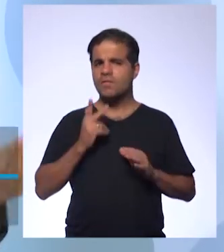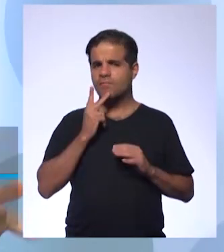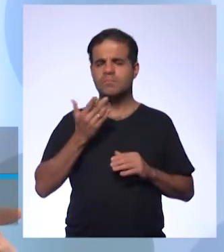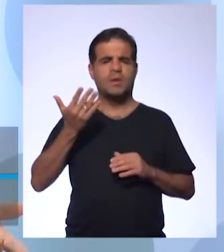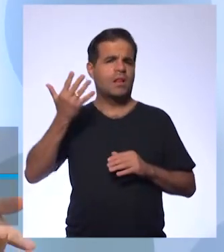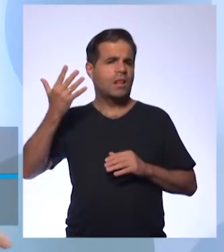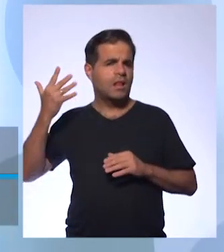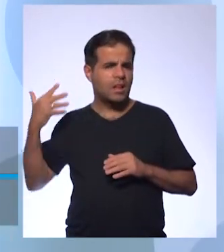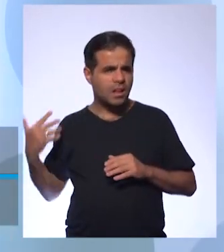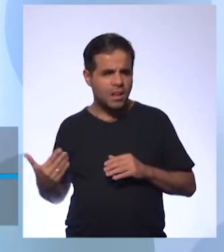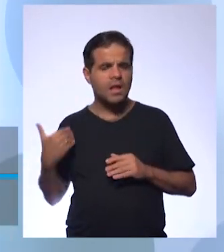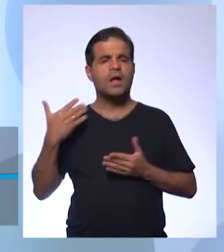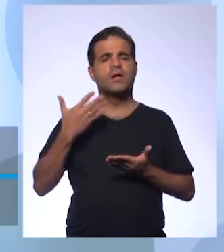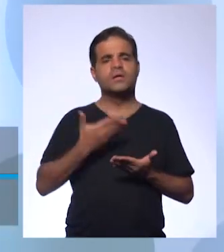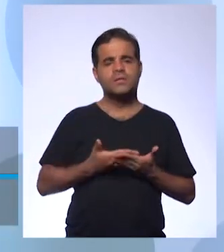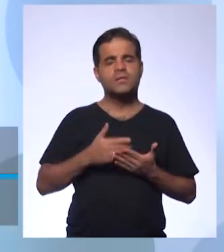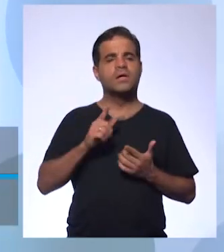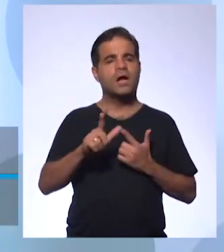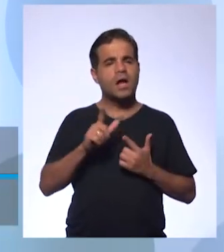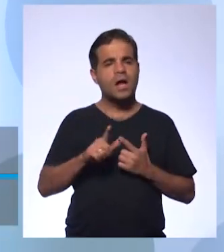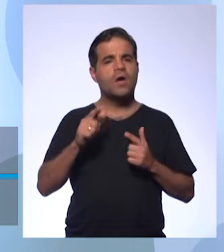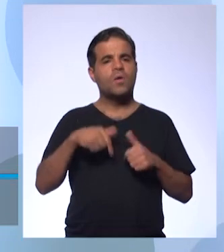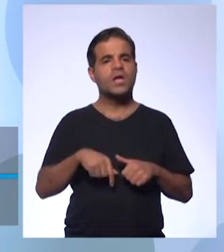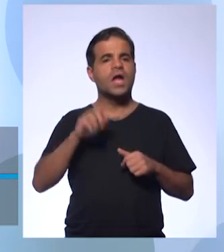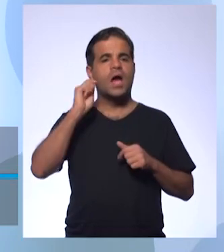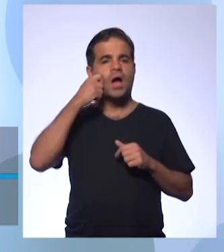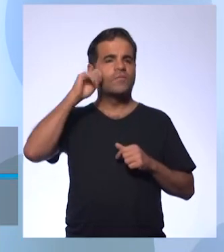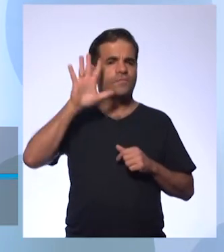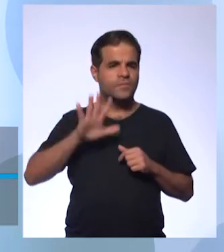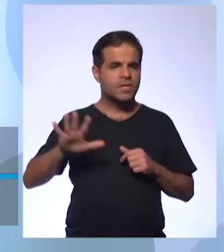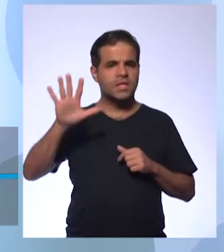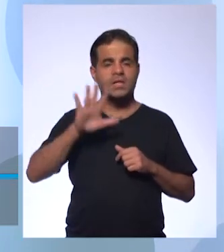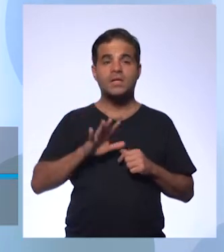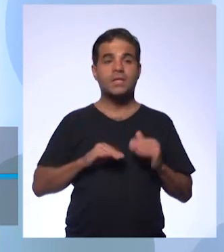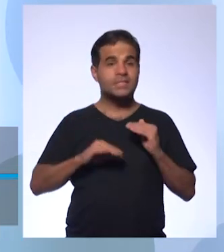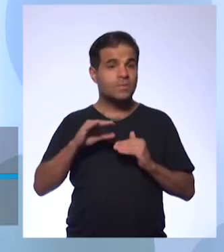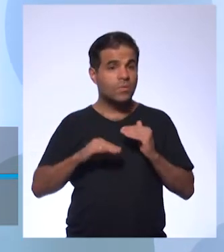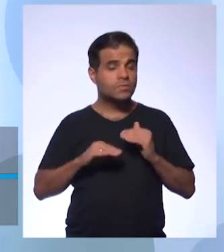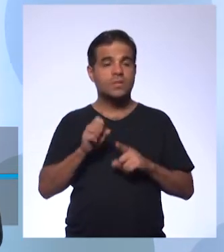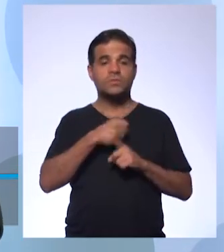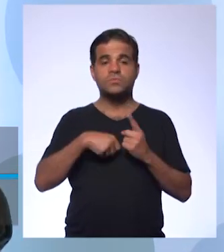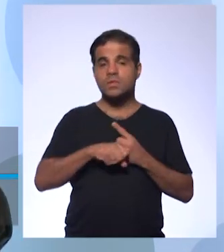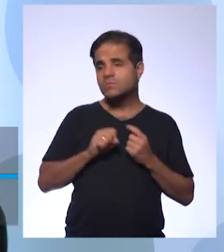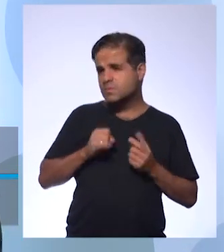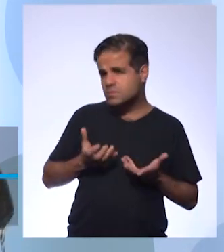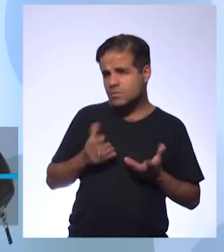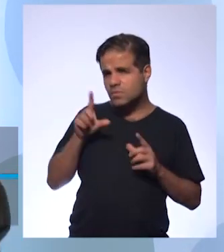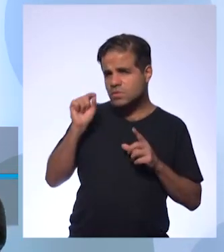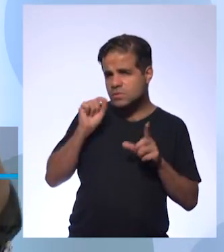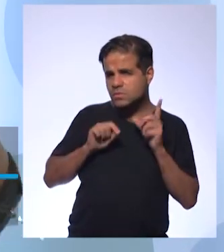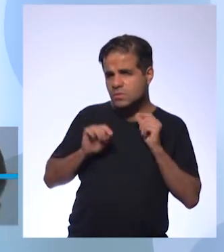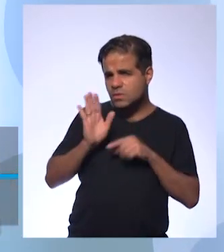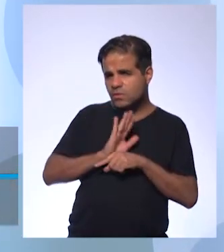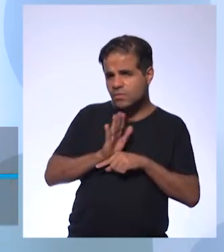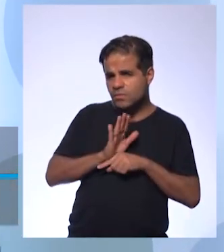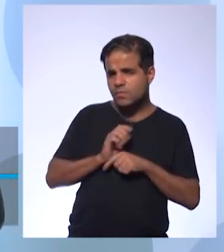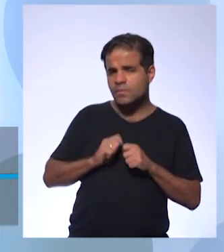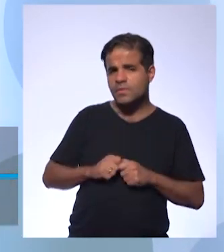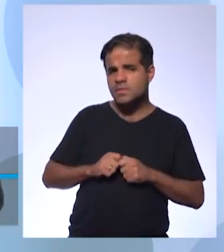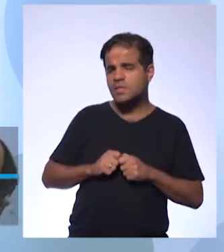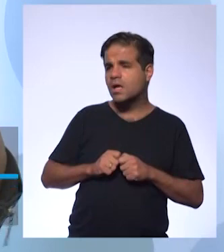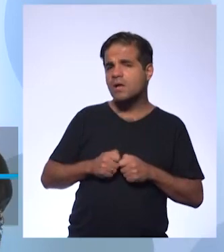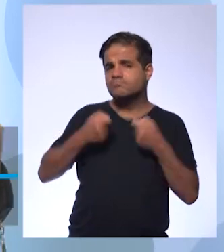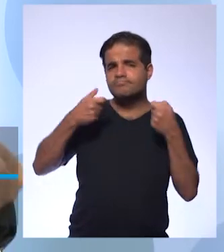nas aulas de literatura africana e também agora a questão da desigualdade social. Se você fosse escolher um filme para fazer uma resenha